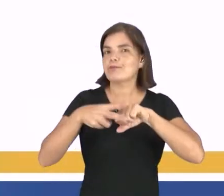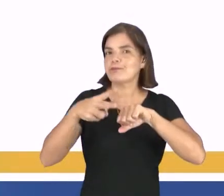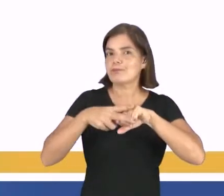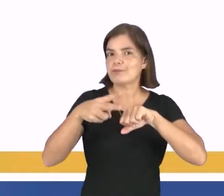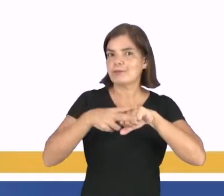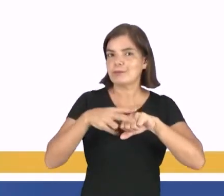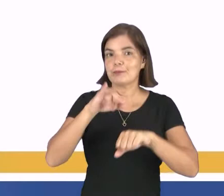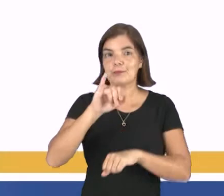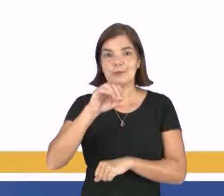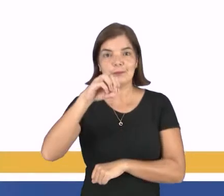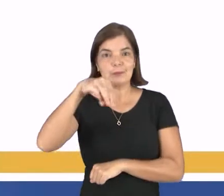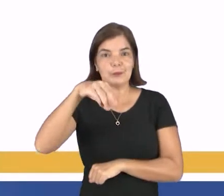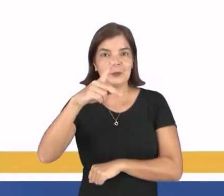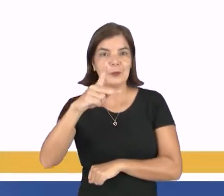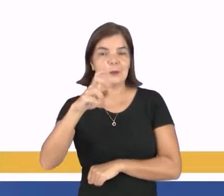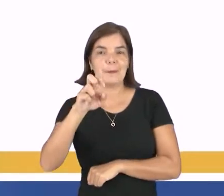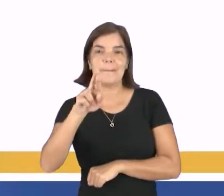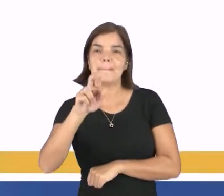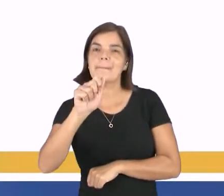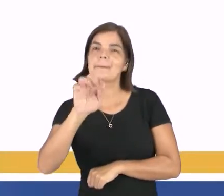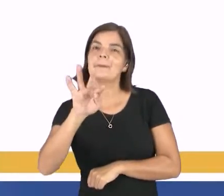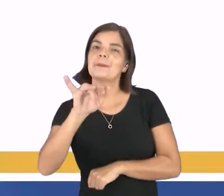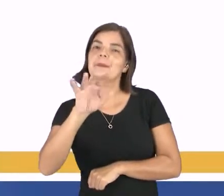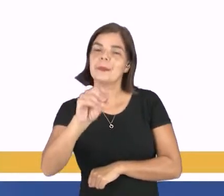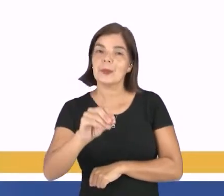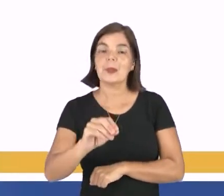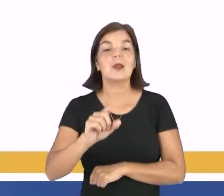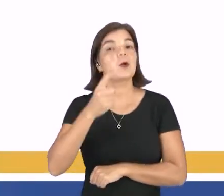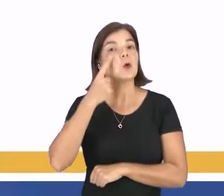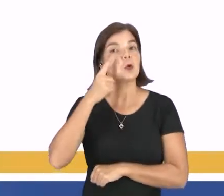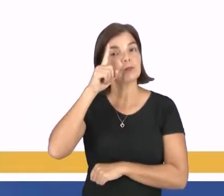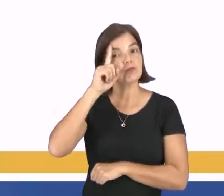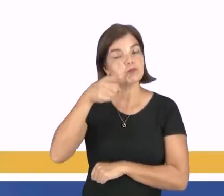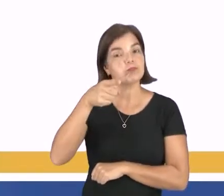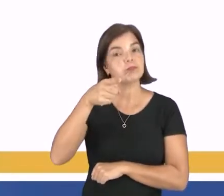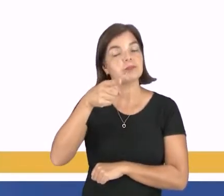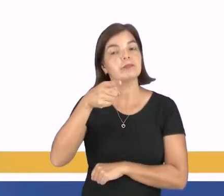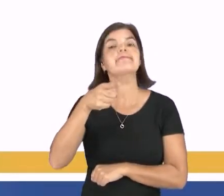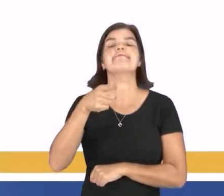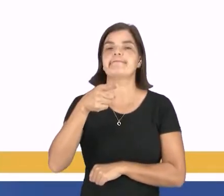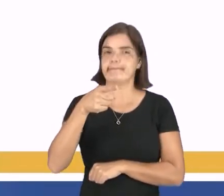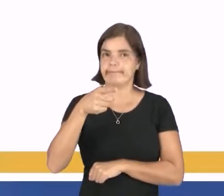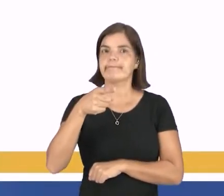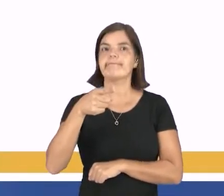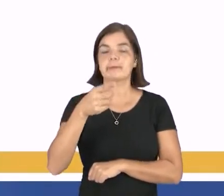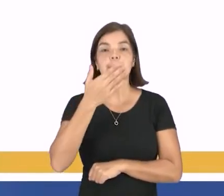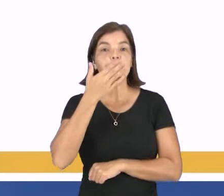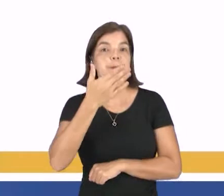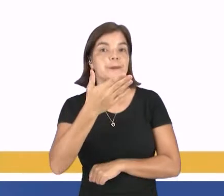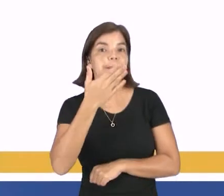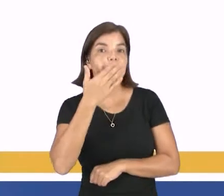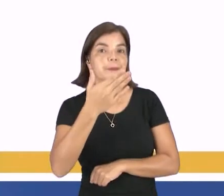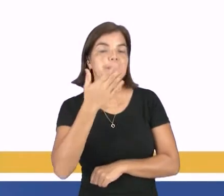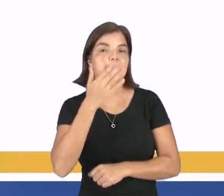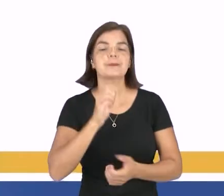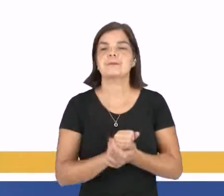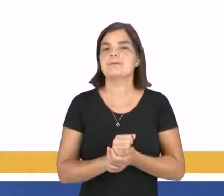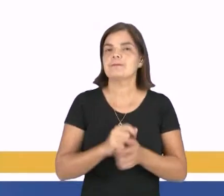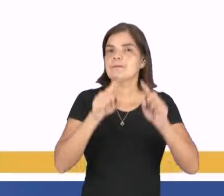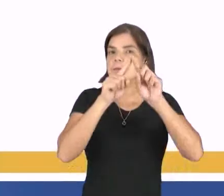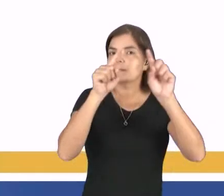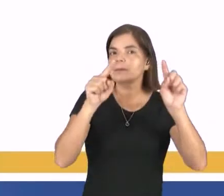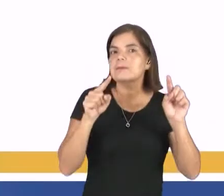imperativo que é o imperativo exprime ordem comando pedido lá no primeiro